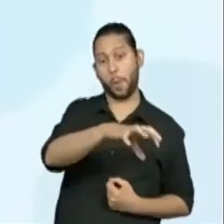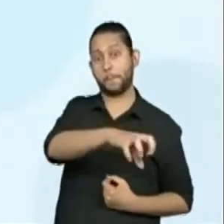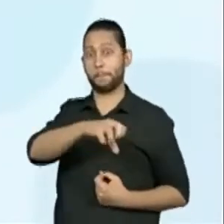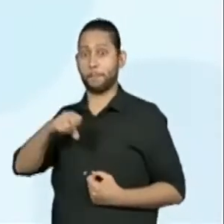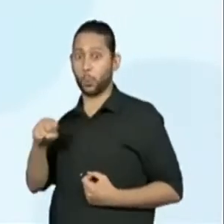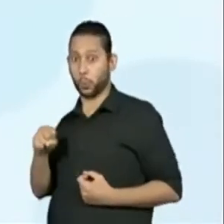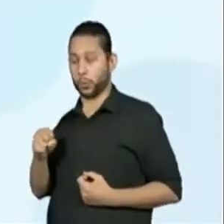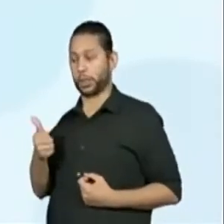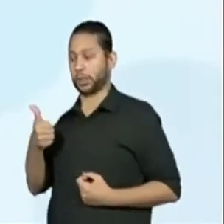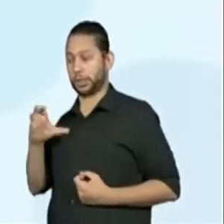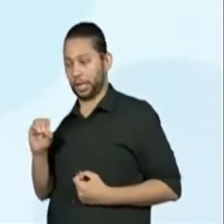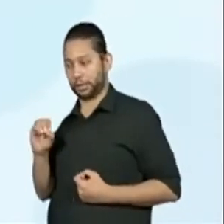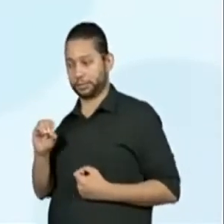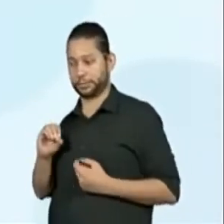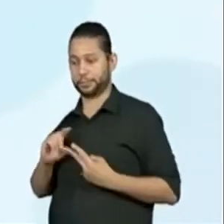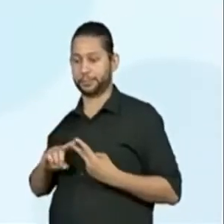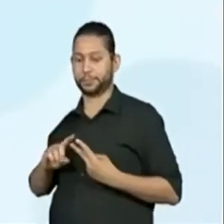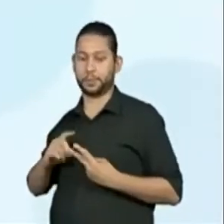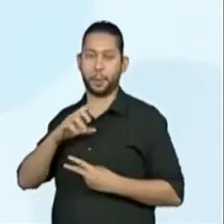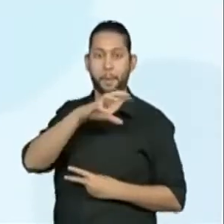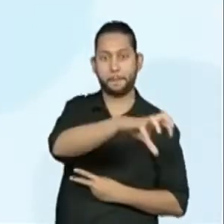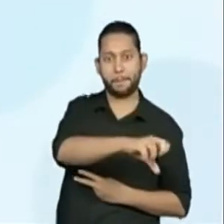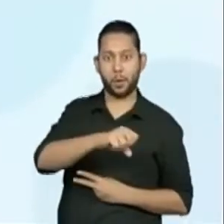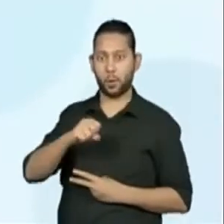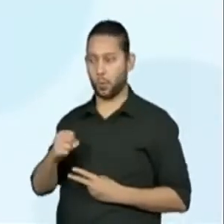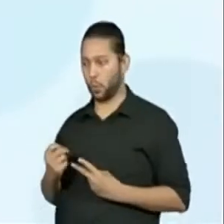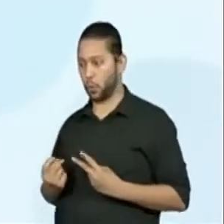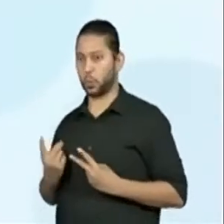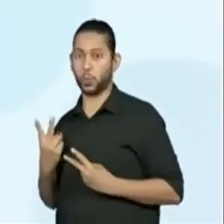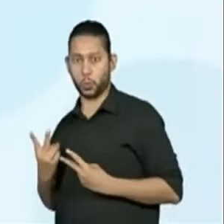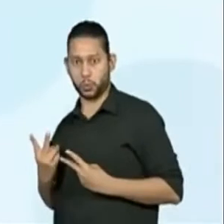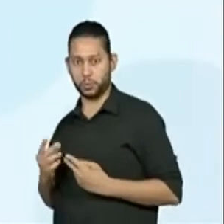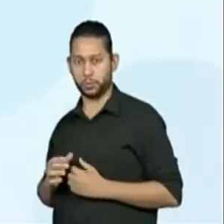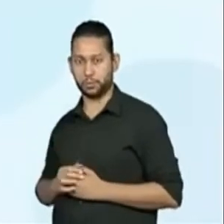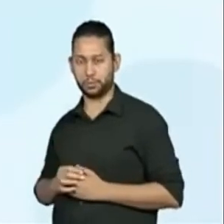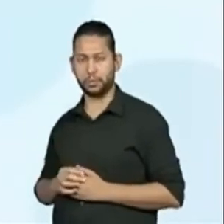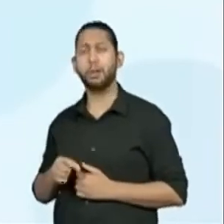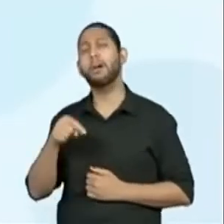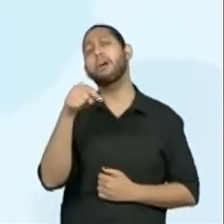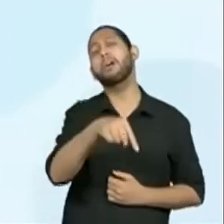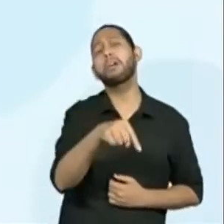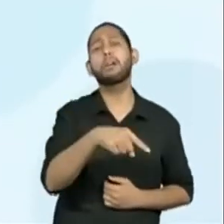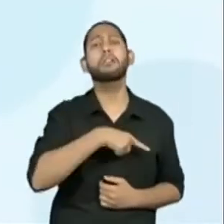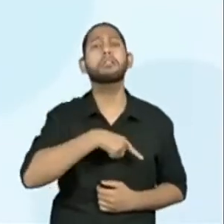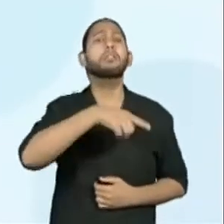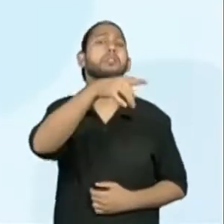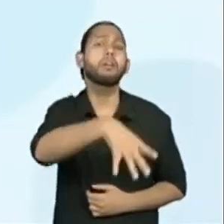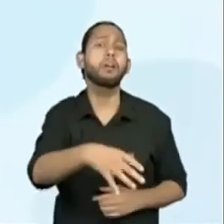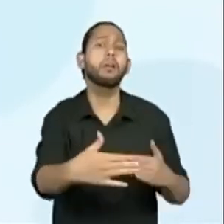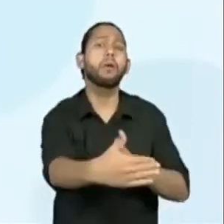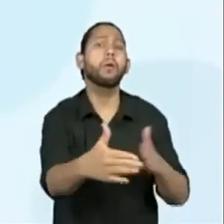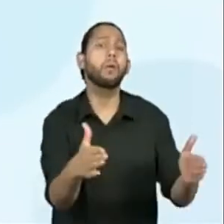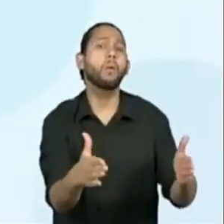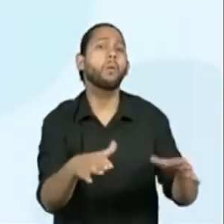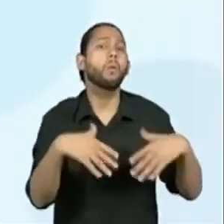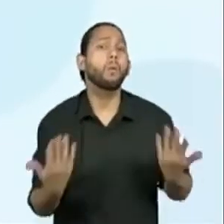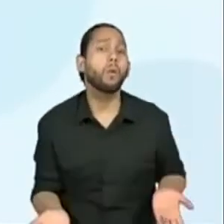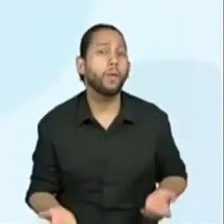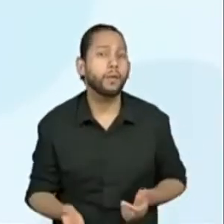problema foram colocadas da Caixa 180 laranjas lembra disso dessa